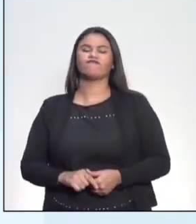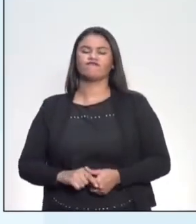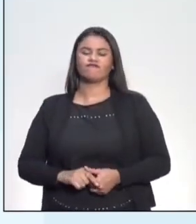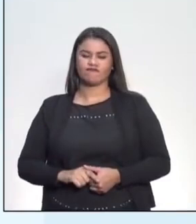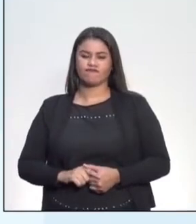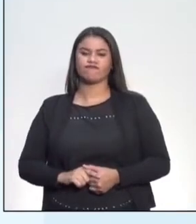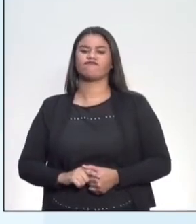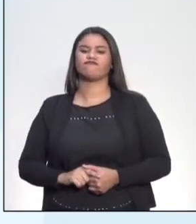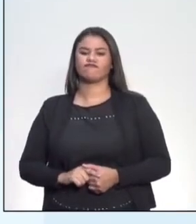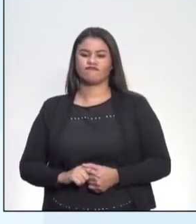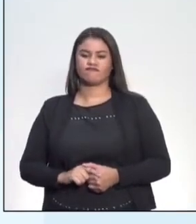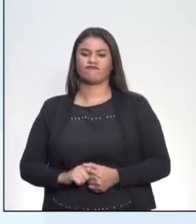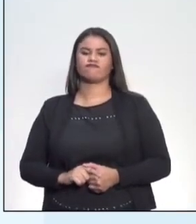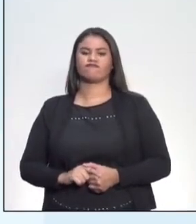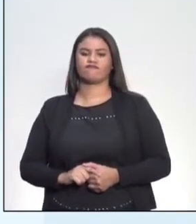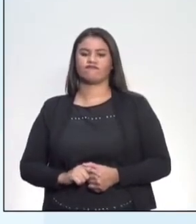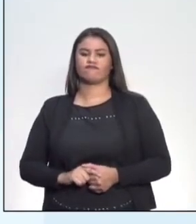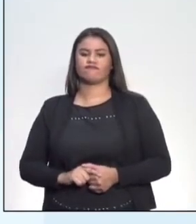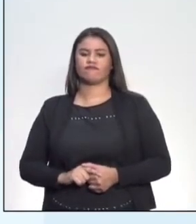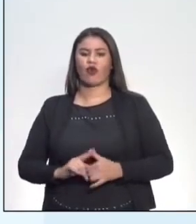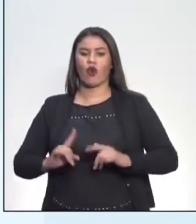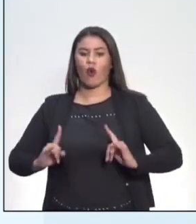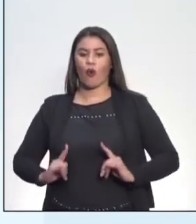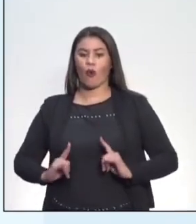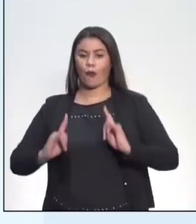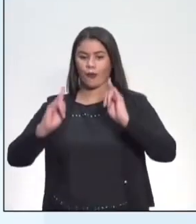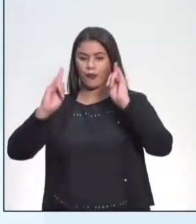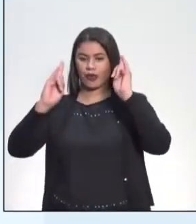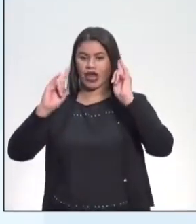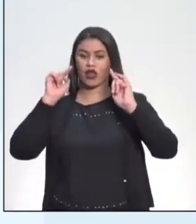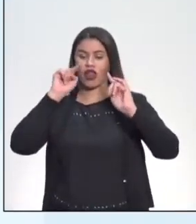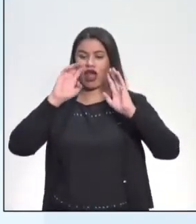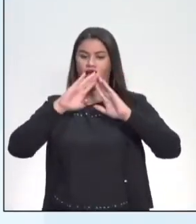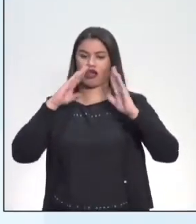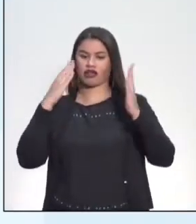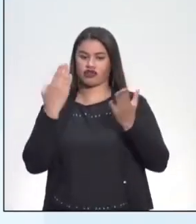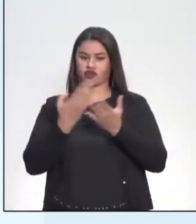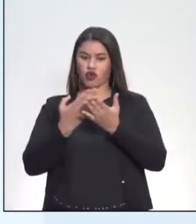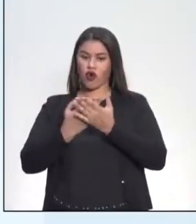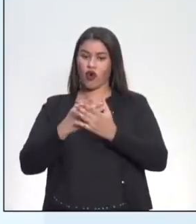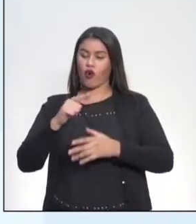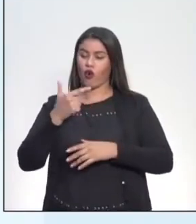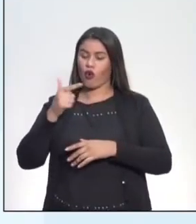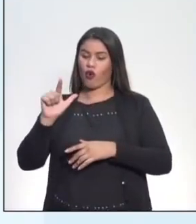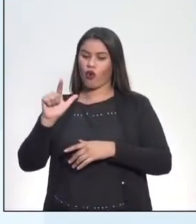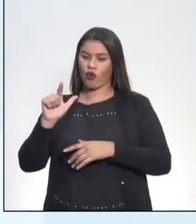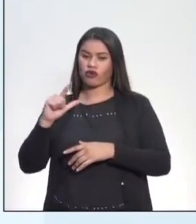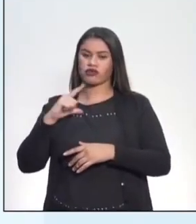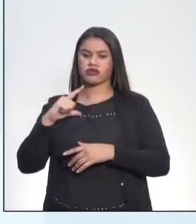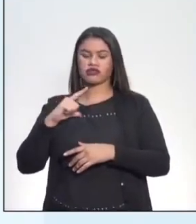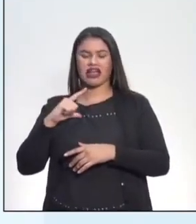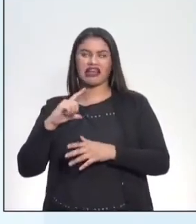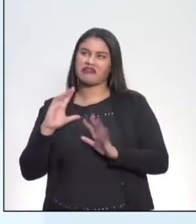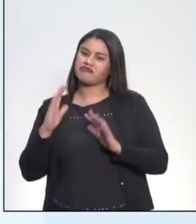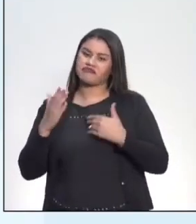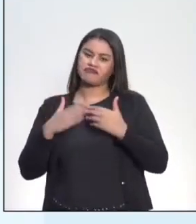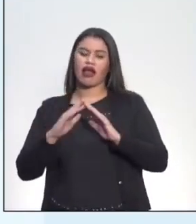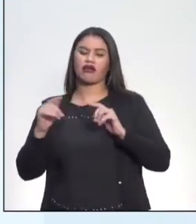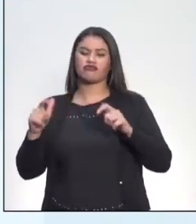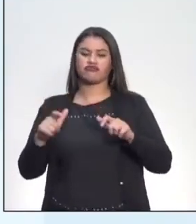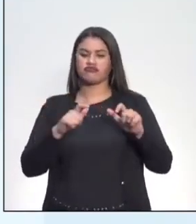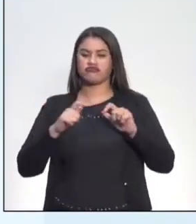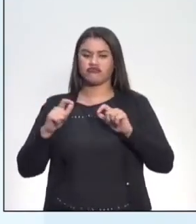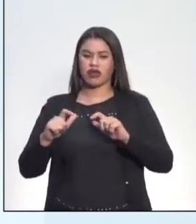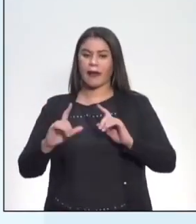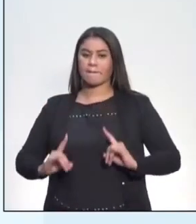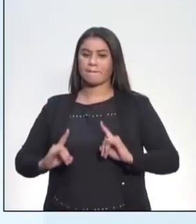que é identidade cultural? E o prédio da escola, ou outro que vocês conheçam. Vocês conhecem aí perto da casa de vocês, no bairro, na cidade,